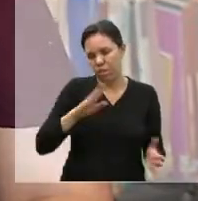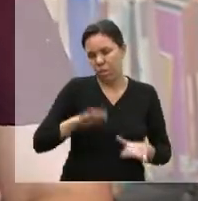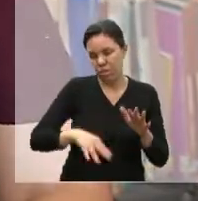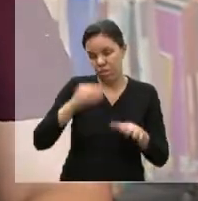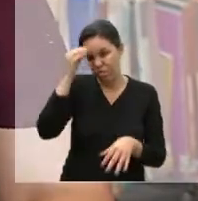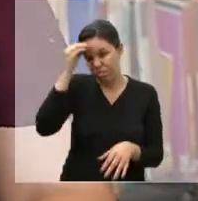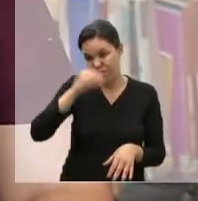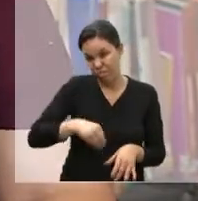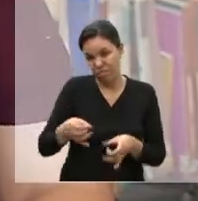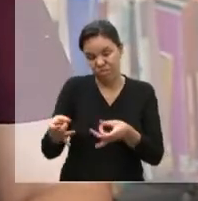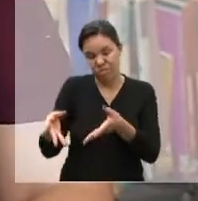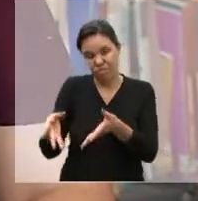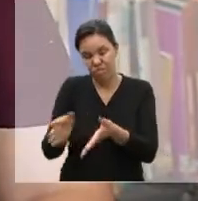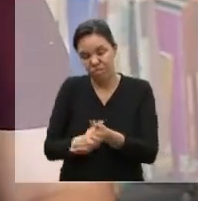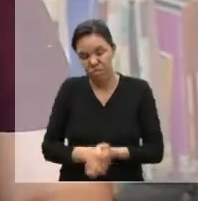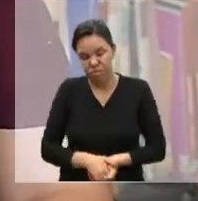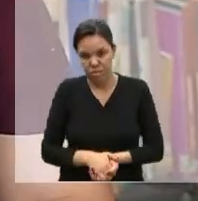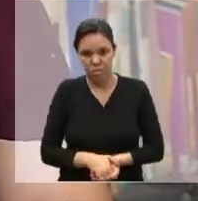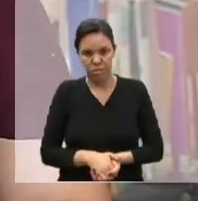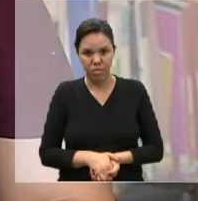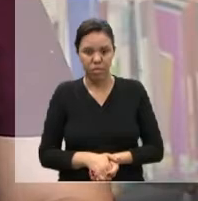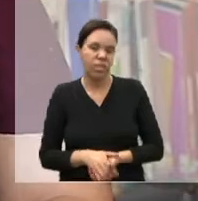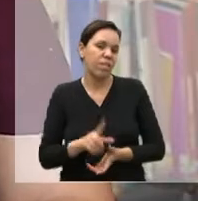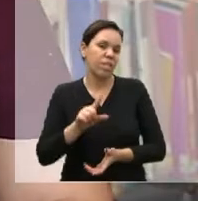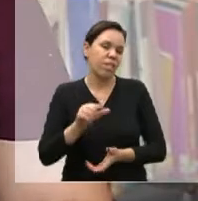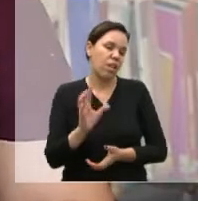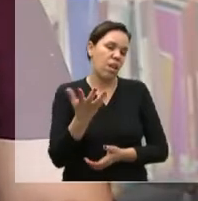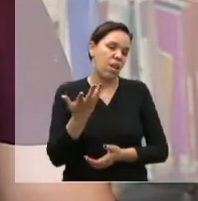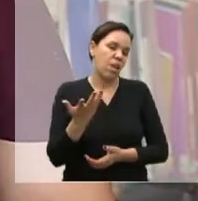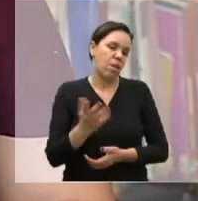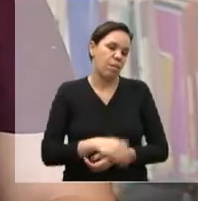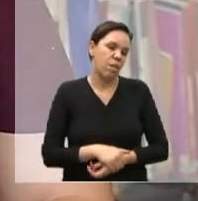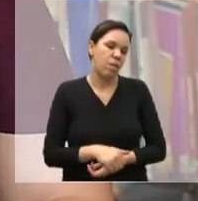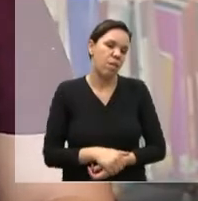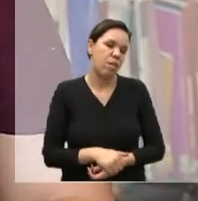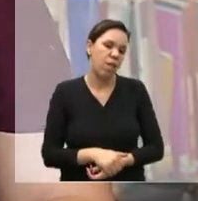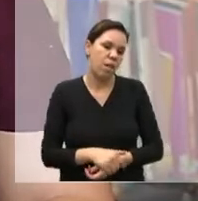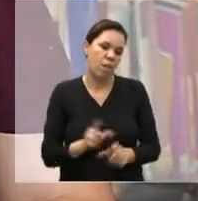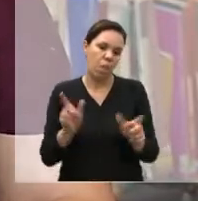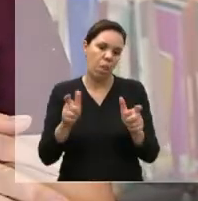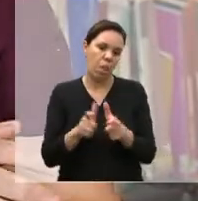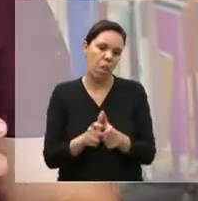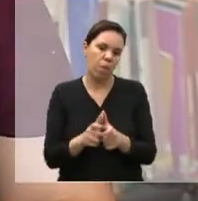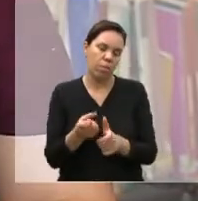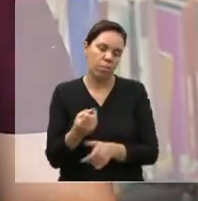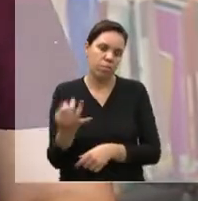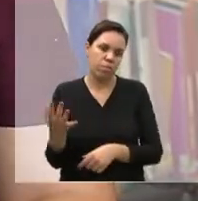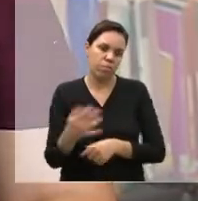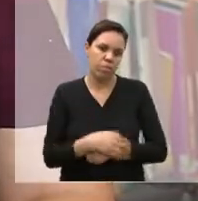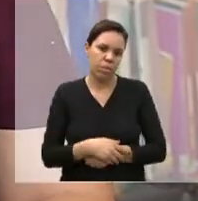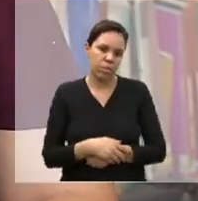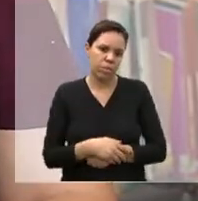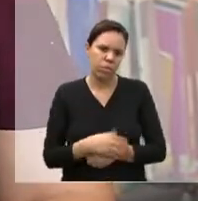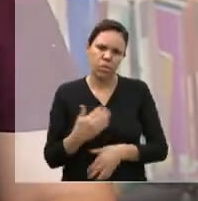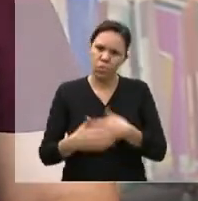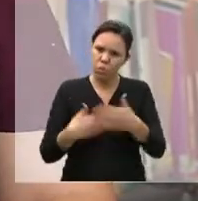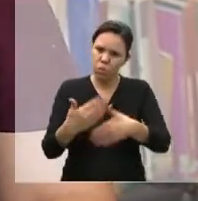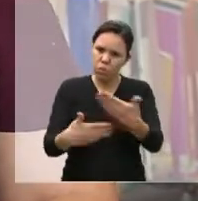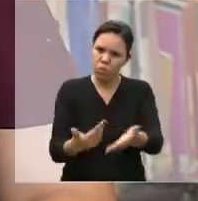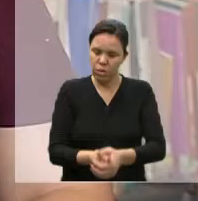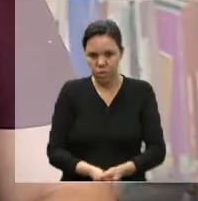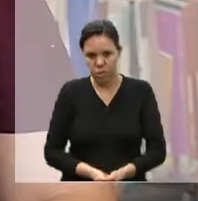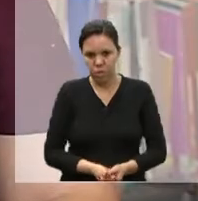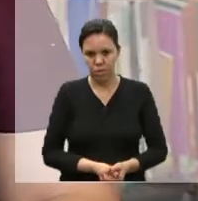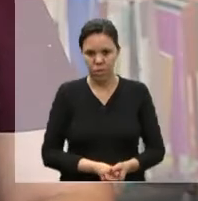isso que acaba acarretando esse menor número. E todos esses processos, né, você passa por seleção